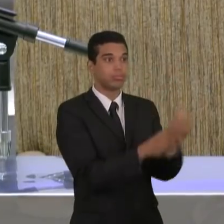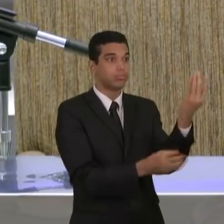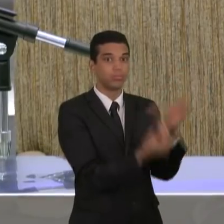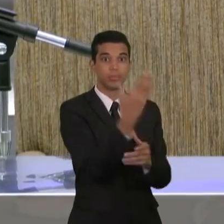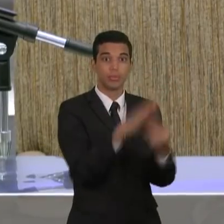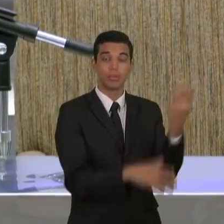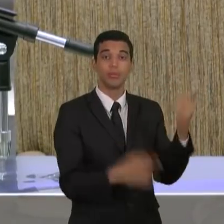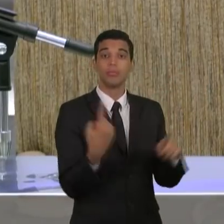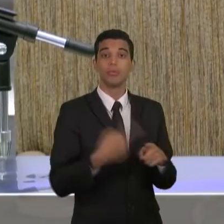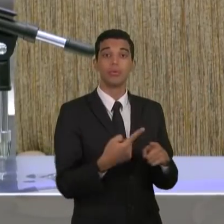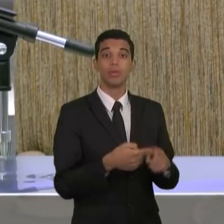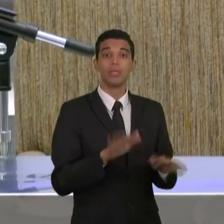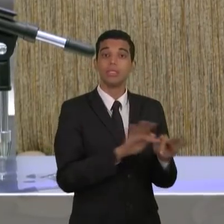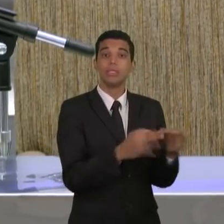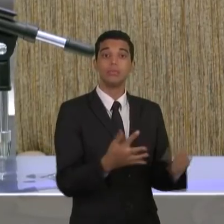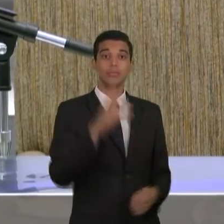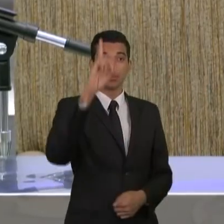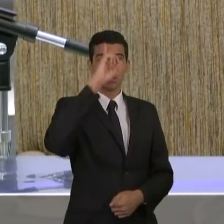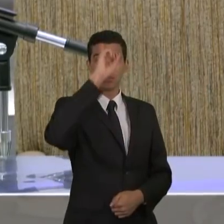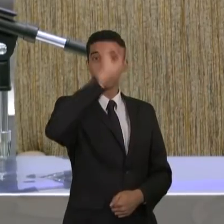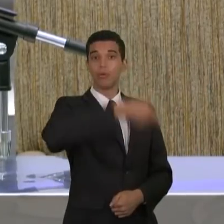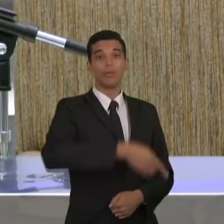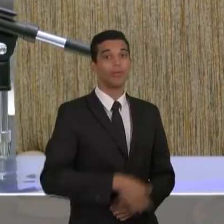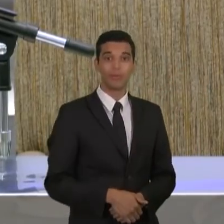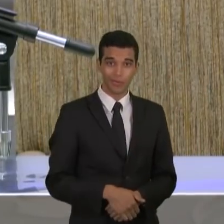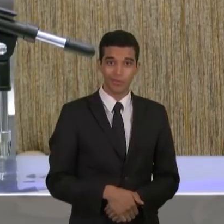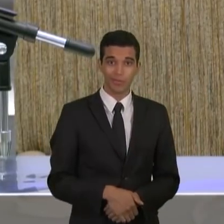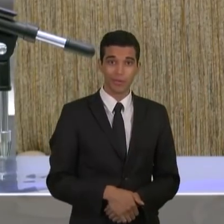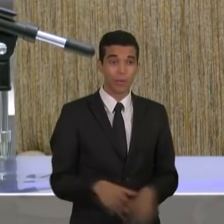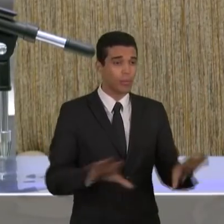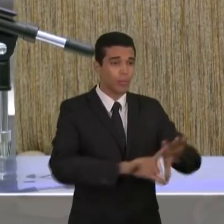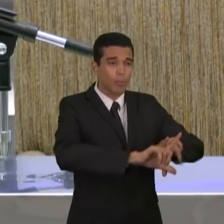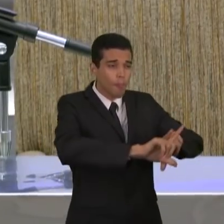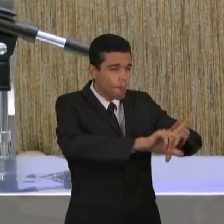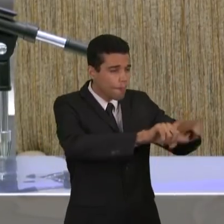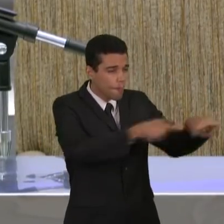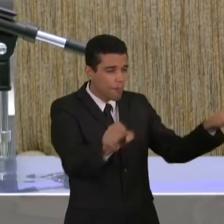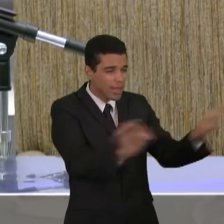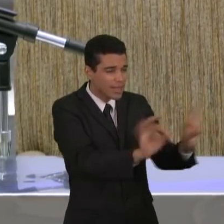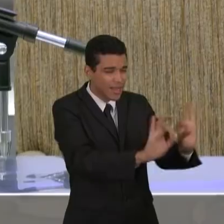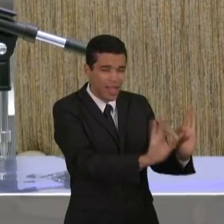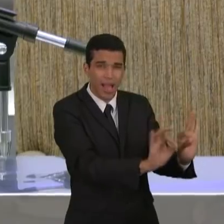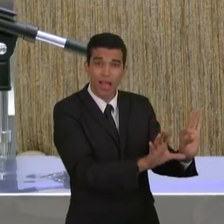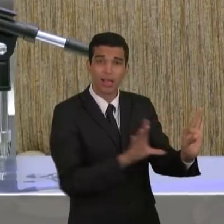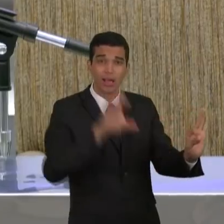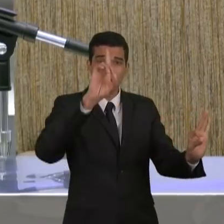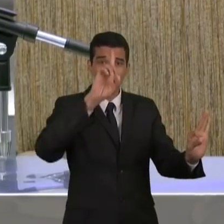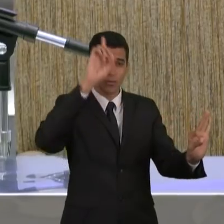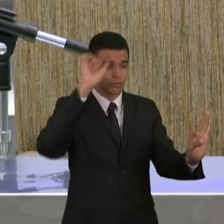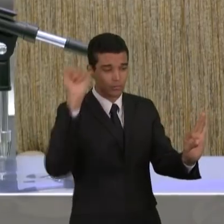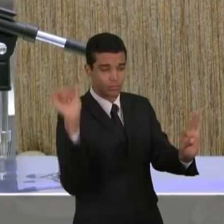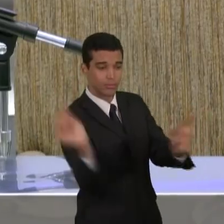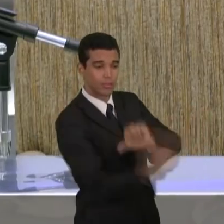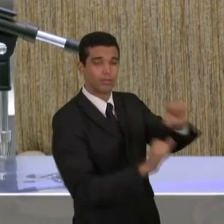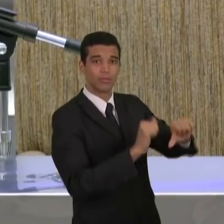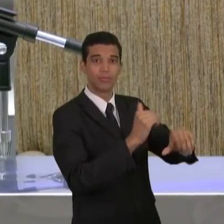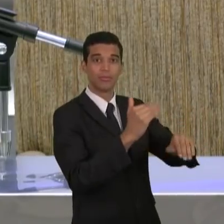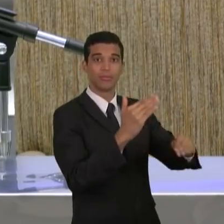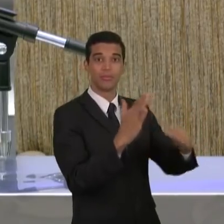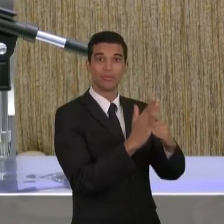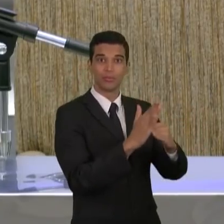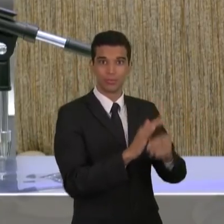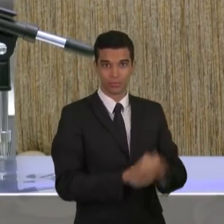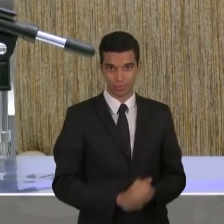coisas precisam ser criado a partir de água Deus foi lá e criou a partir do nada matéria prima dele é um rato a Bíblia diz no